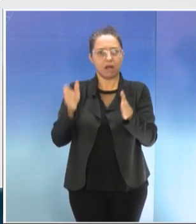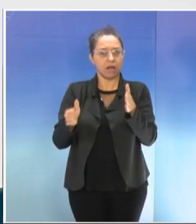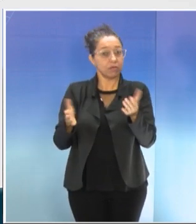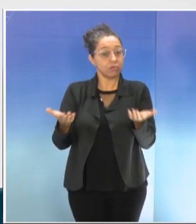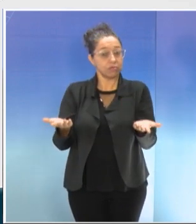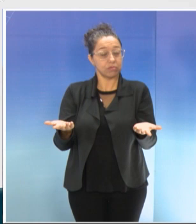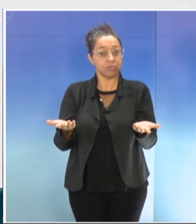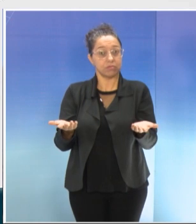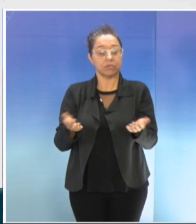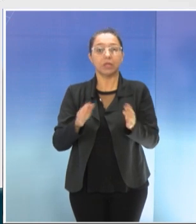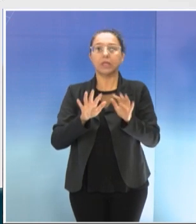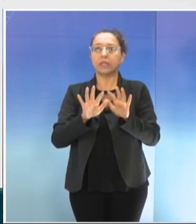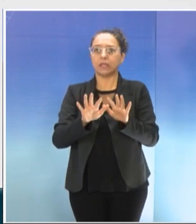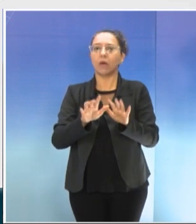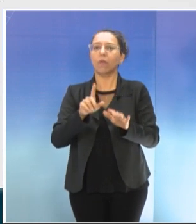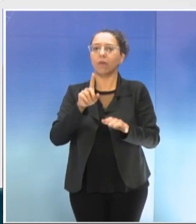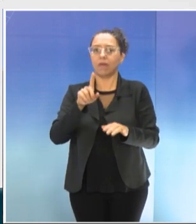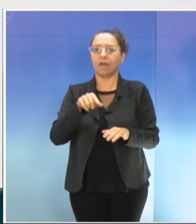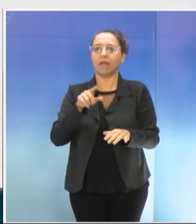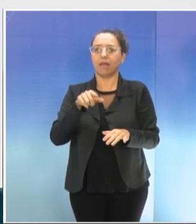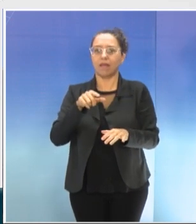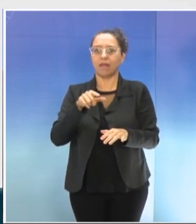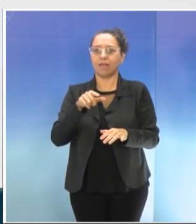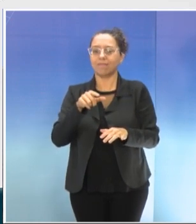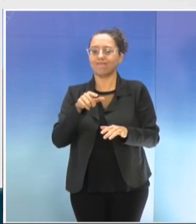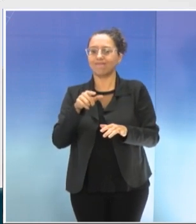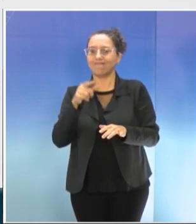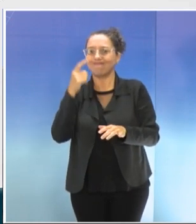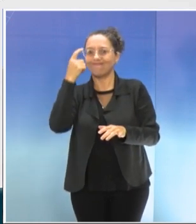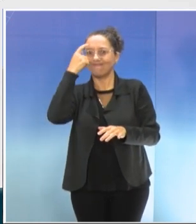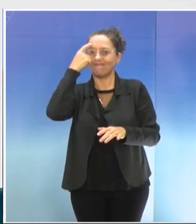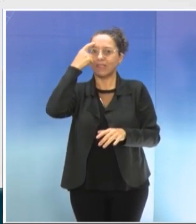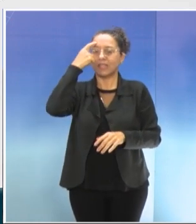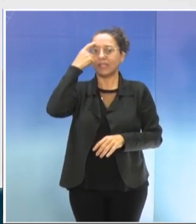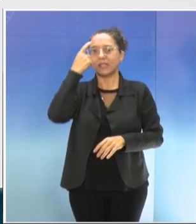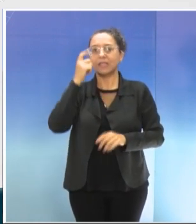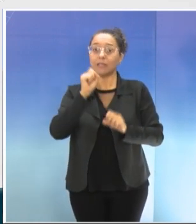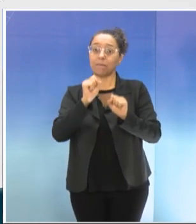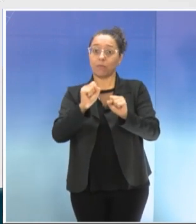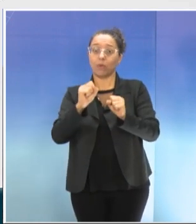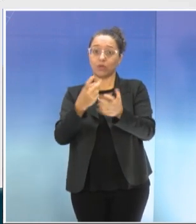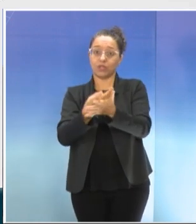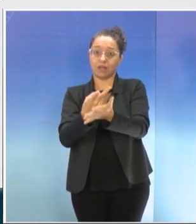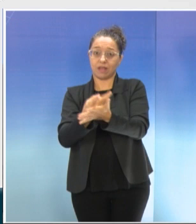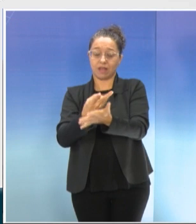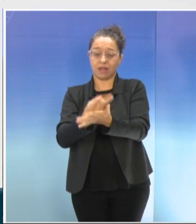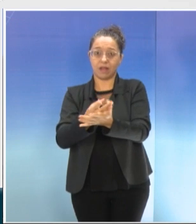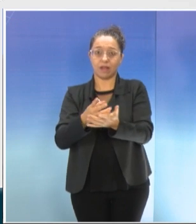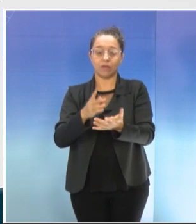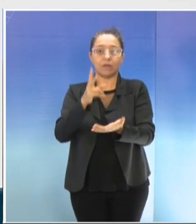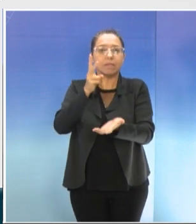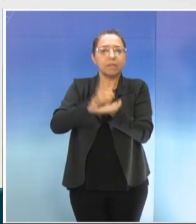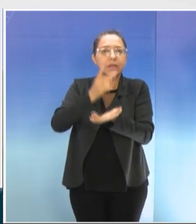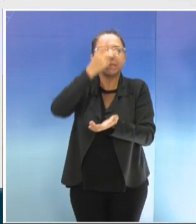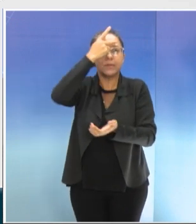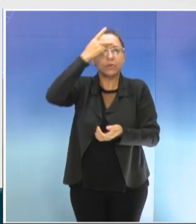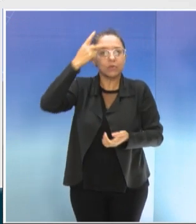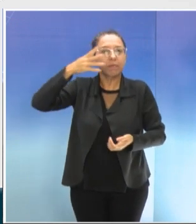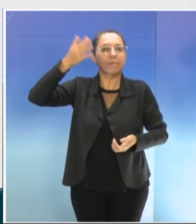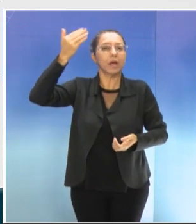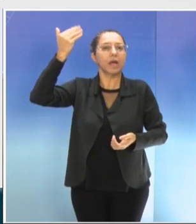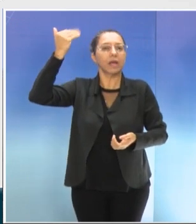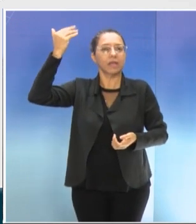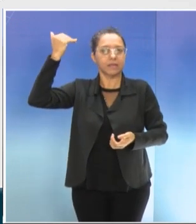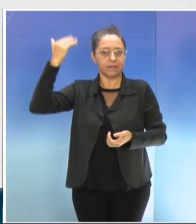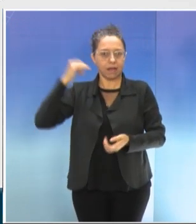Quando se limita a suportar a ambiguidade, esta se chama equívoco. Sempre